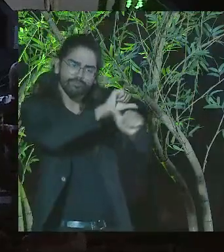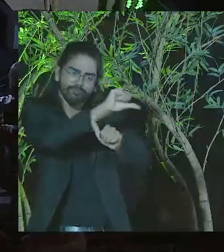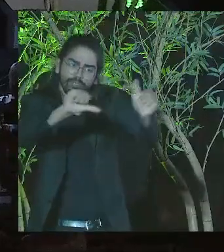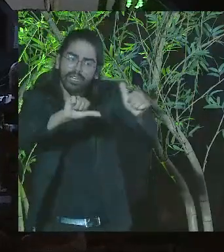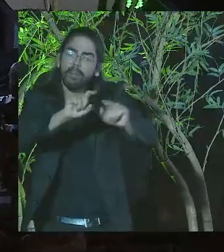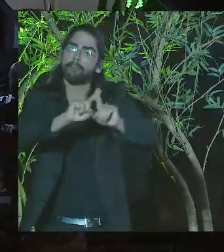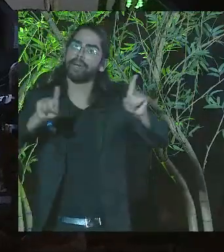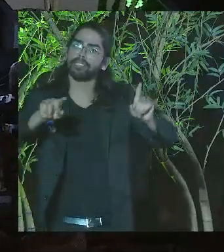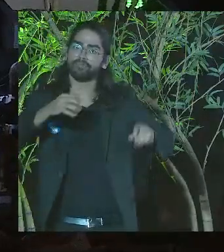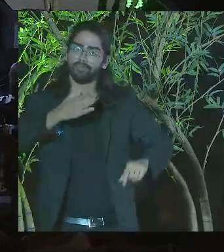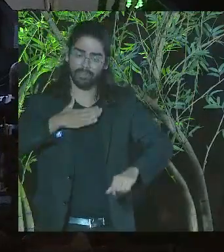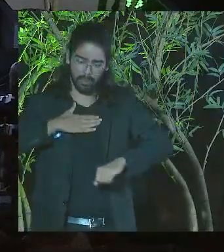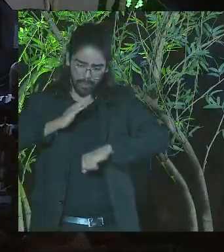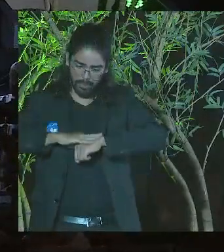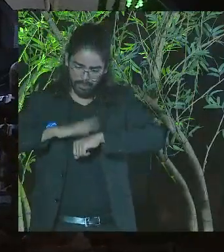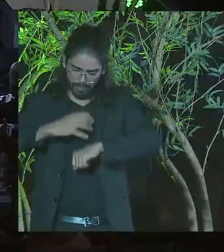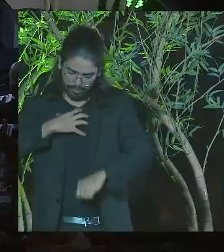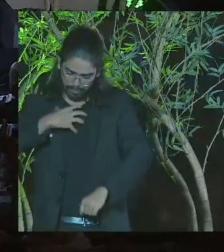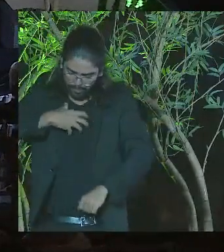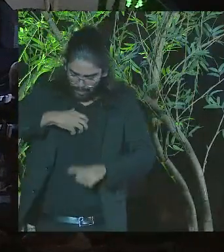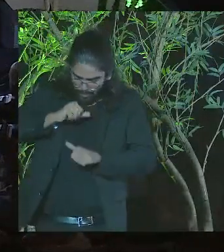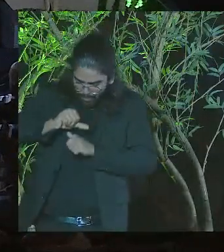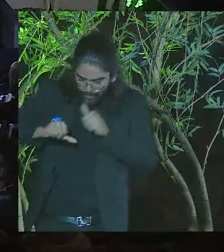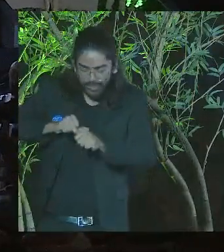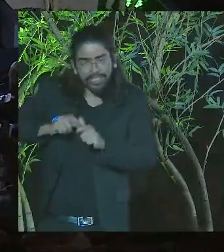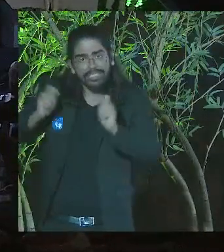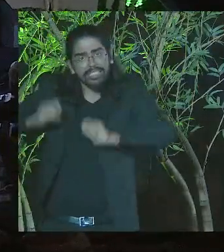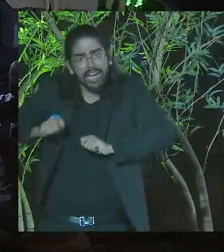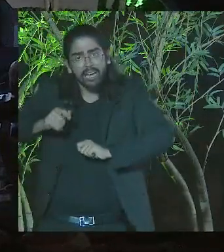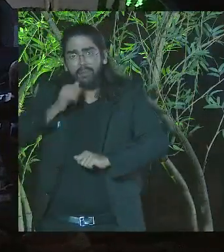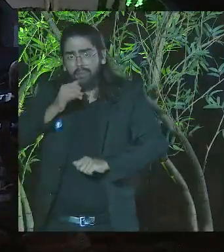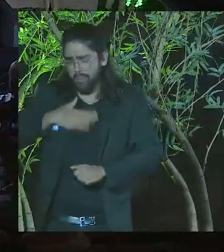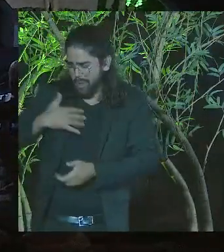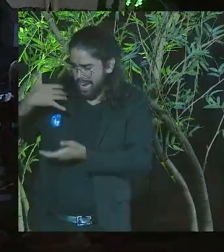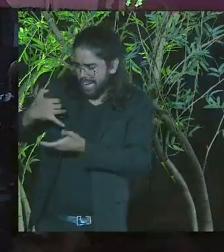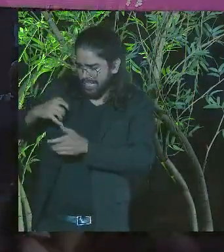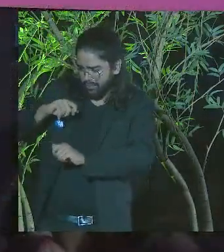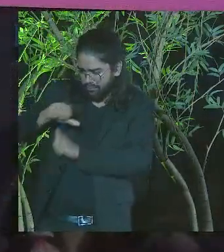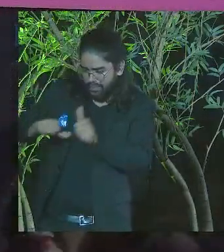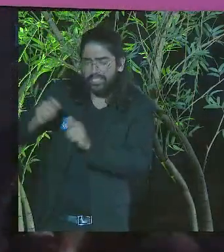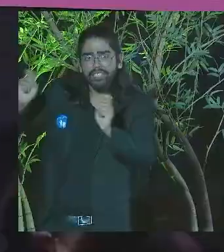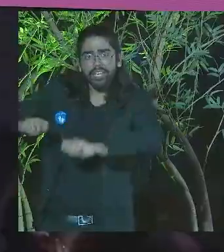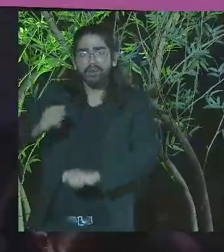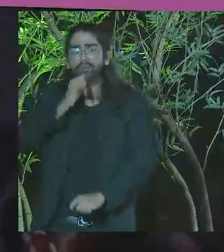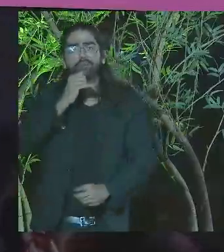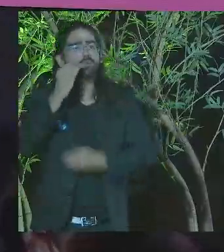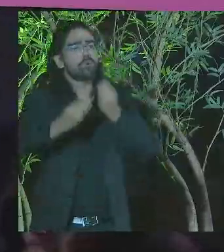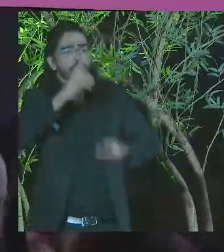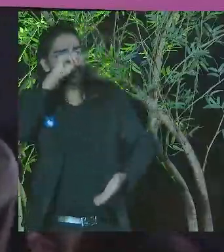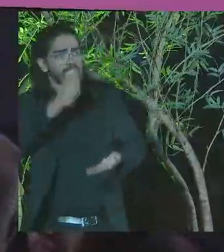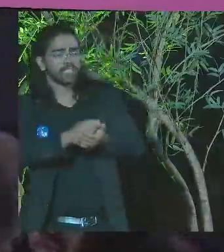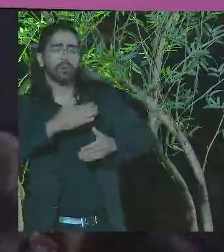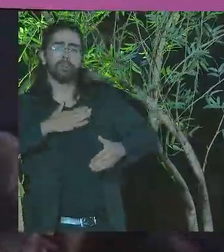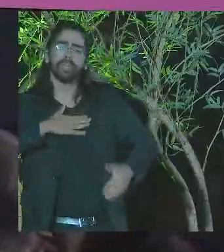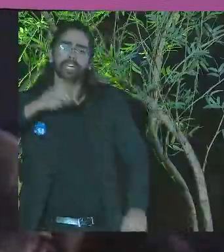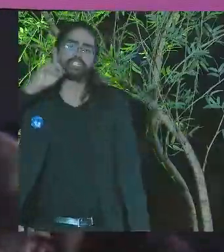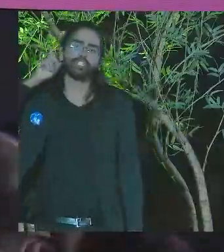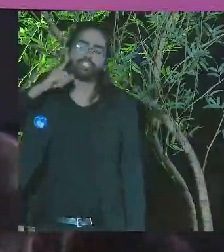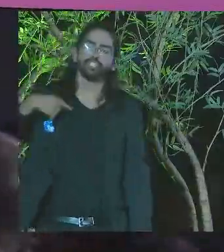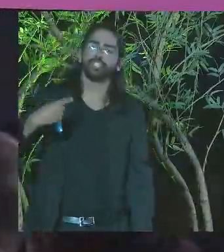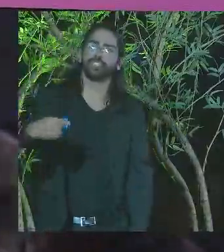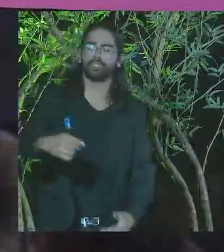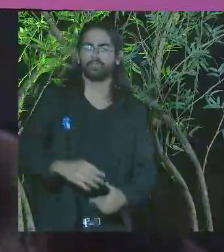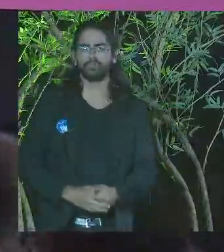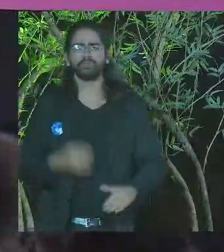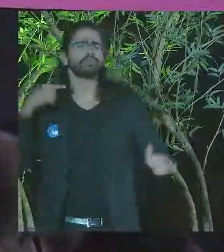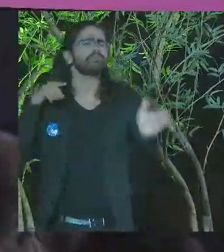uma mudança que o seu movimento alcança, tem sempre uma mudança que a sua caneta alcança, a partir das decisões cotidianas que você toma.